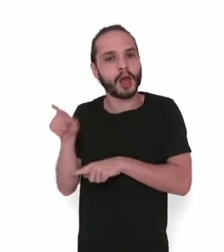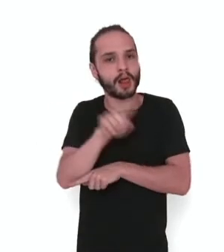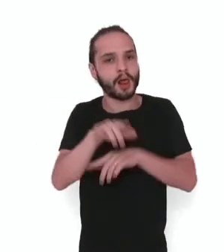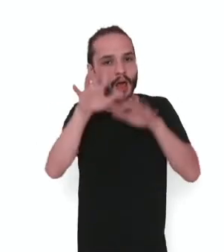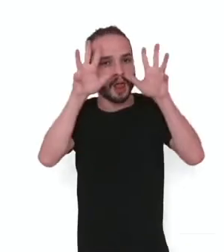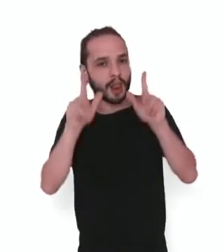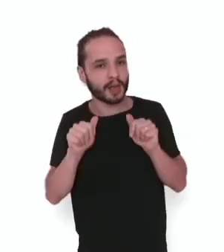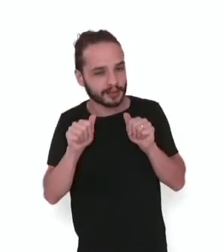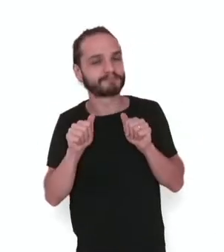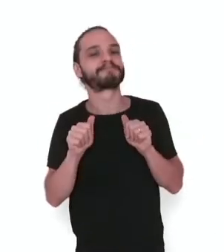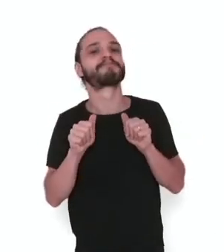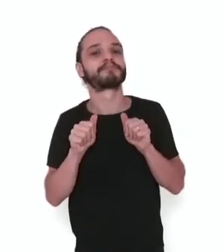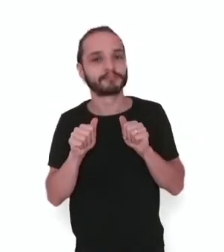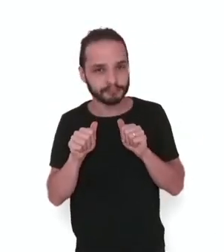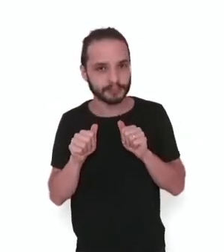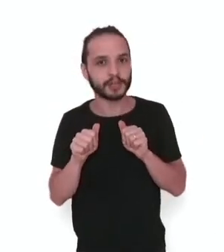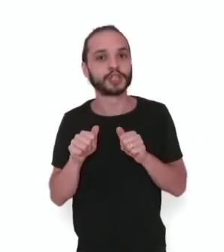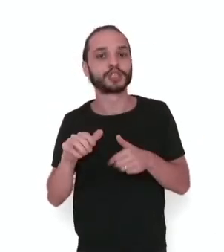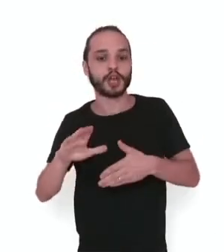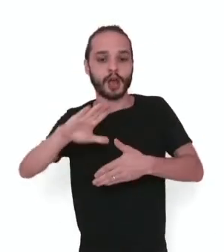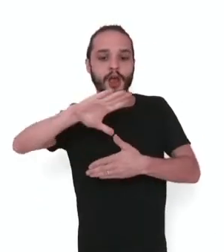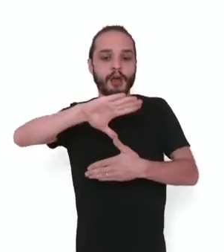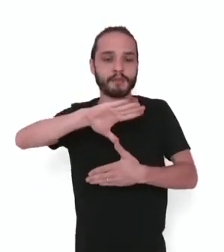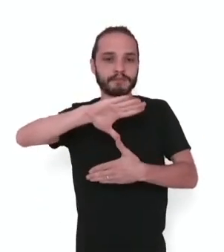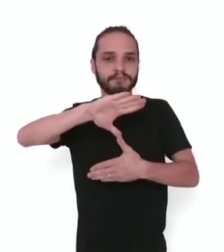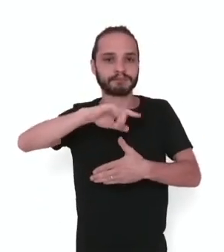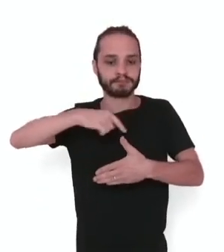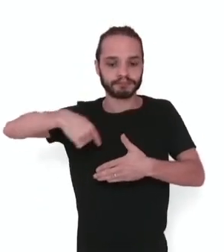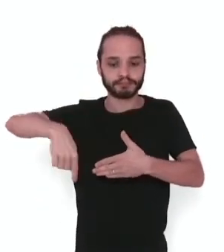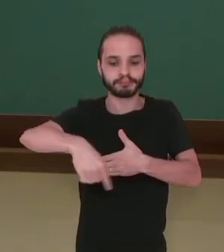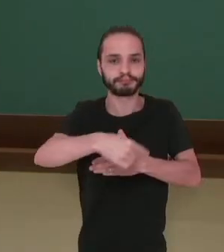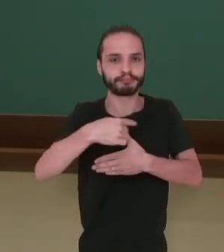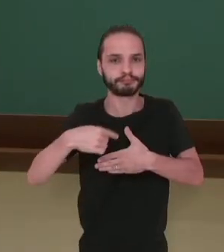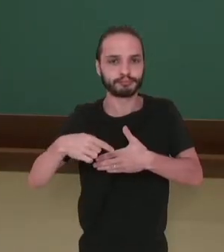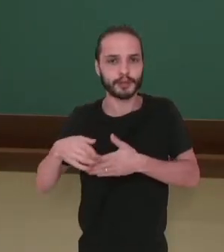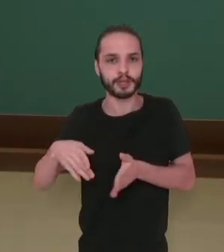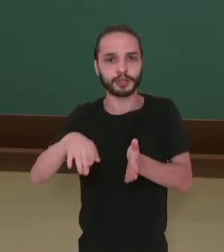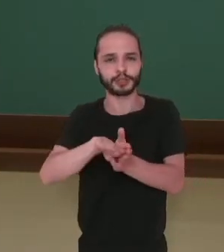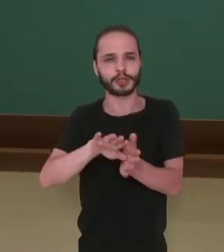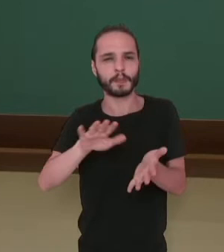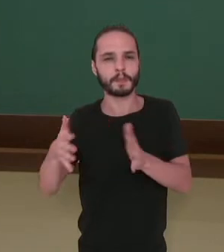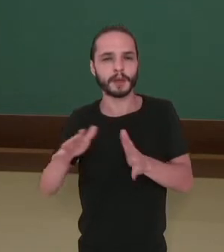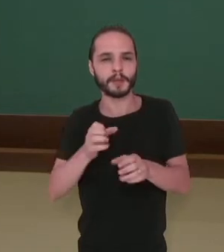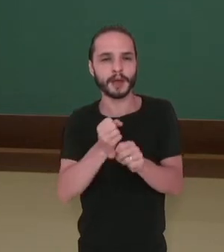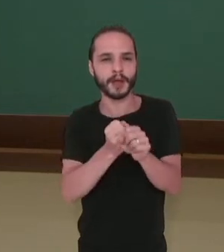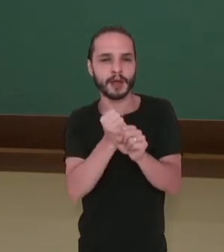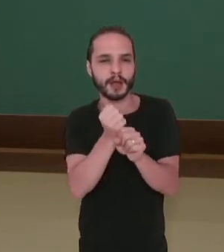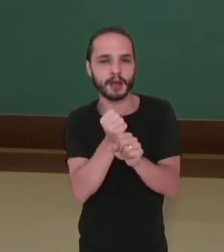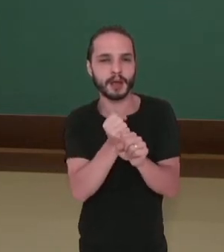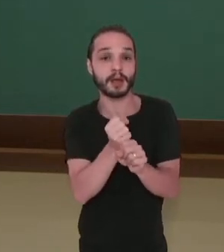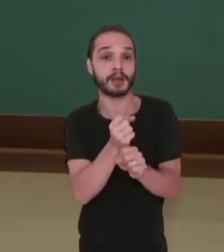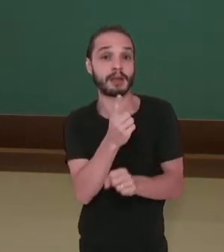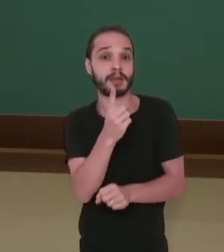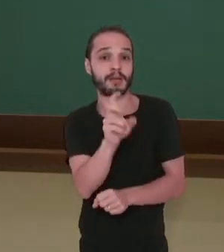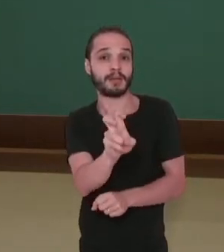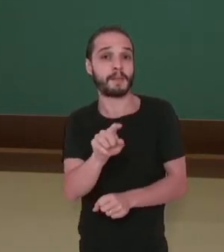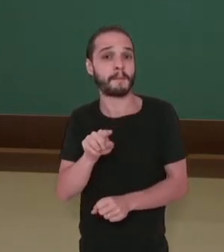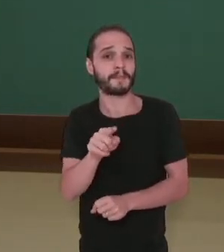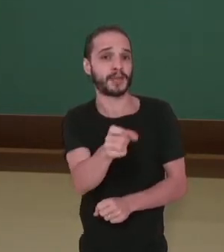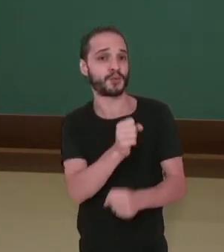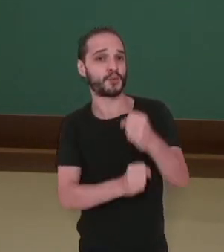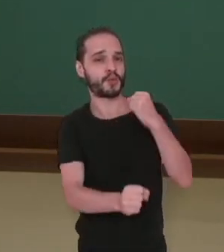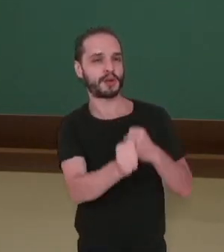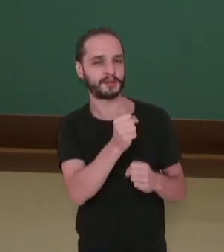Atravessaram o Estreito de Bering e chegaram à América há 15 mil anos. Então, novamente vou frisar aqui para vocês,